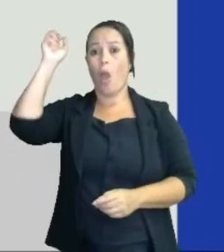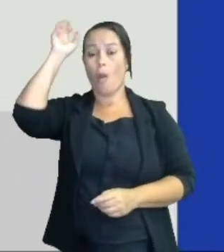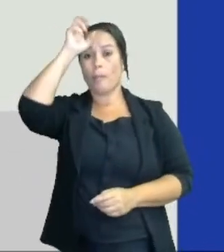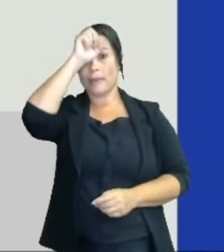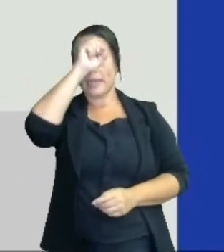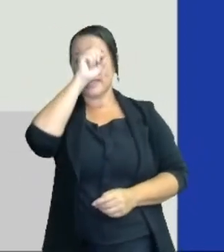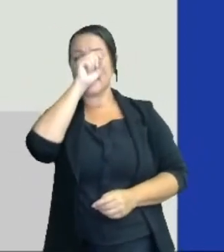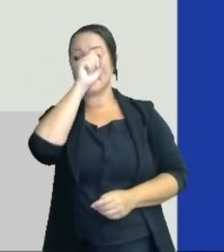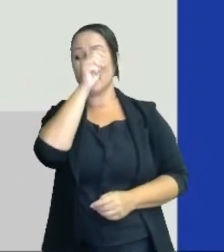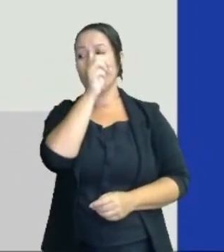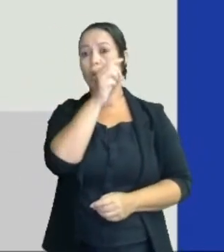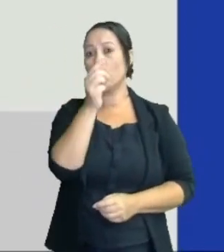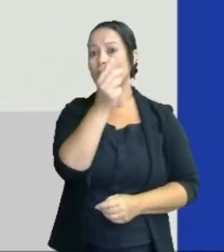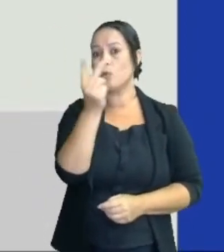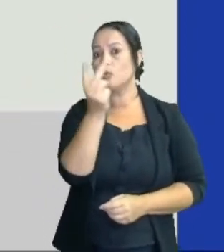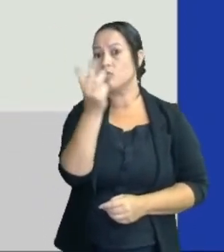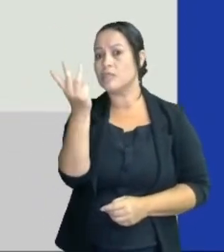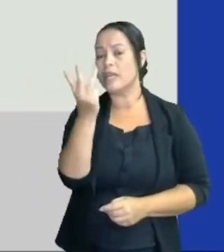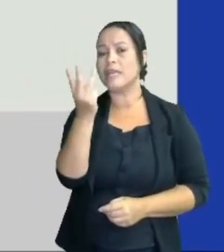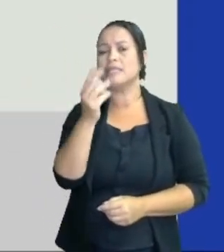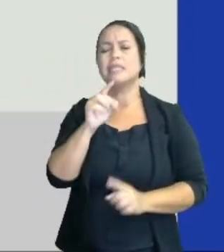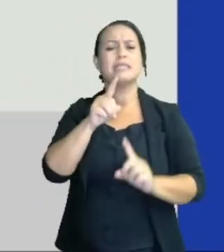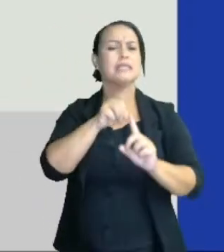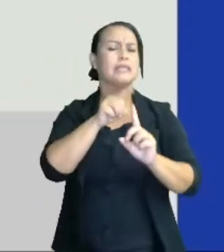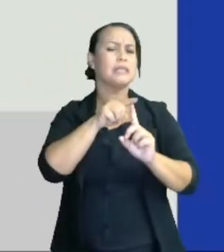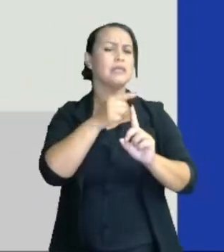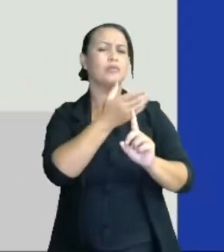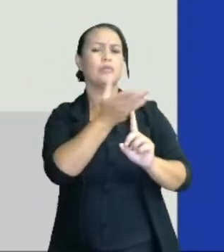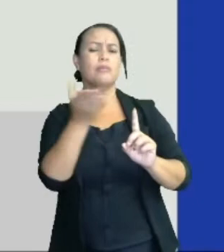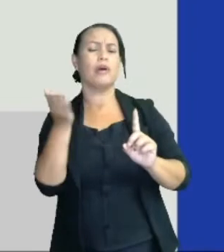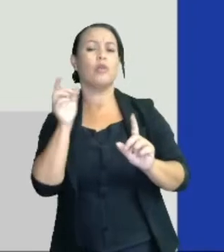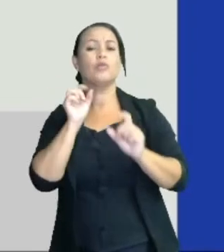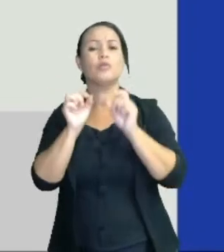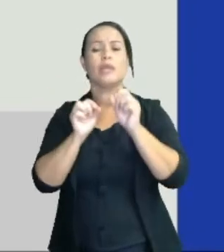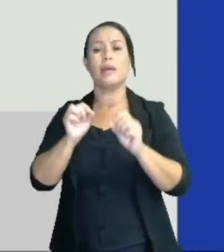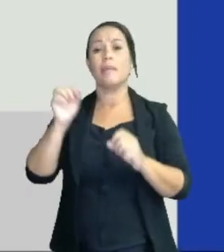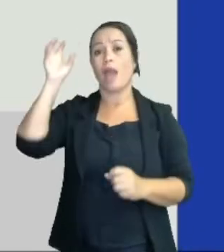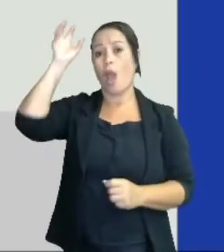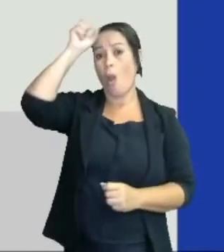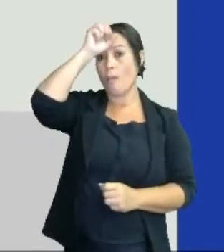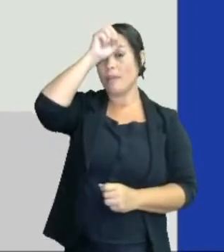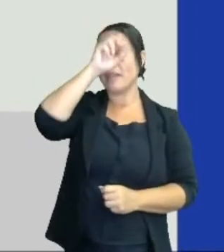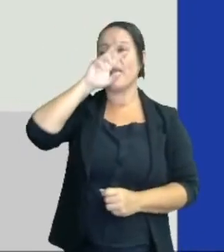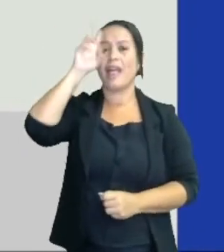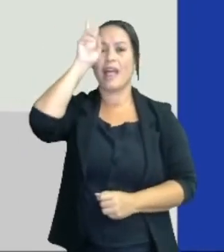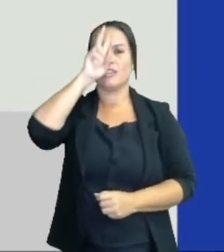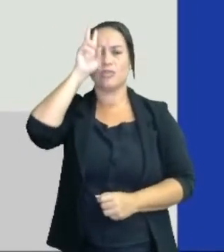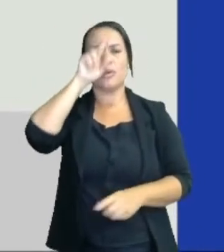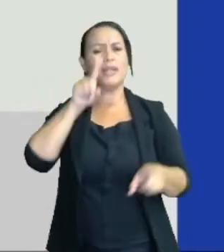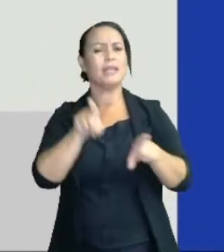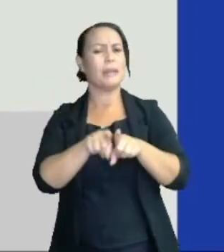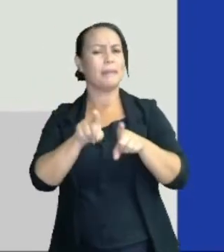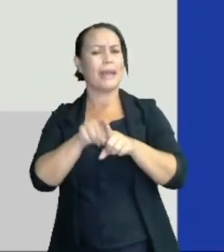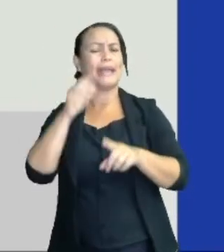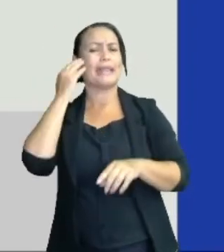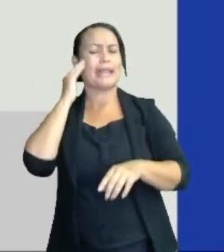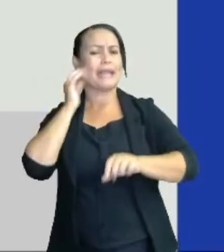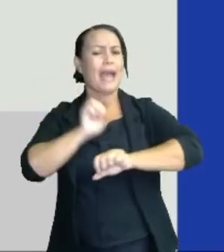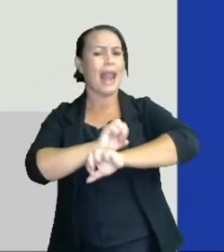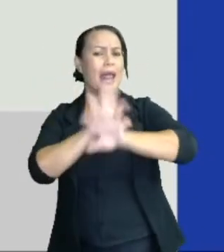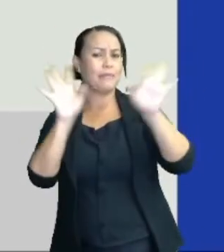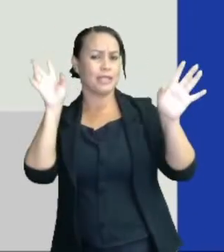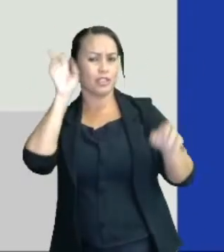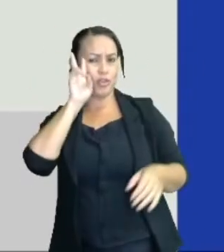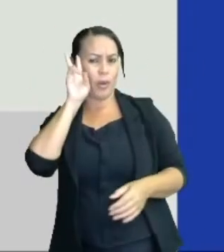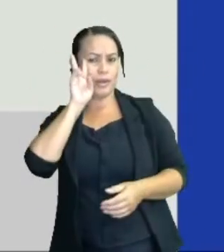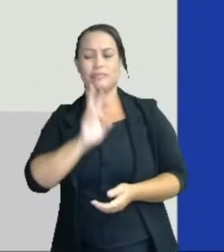compreender, esses balões servem para a gente, esses tipos de balões servem para a gente compreender a história, para a gente entender a